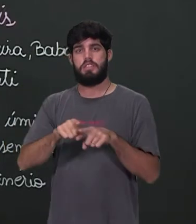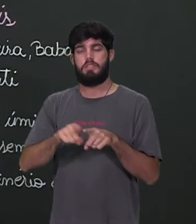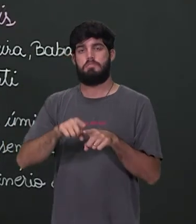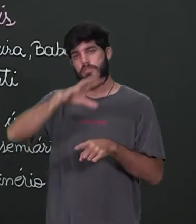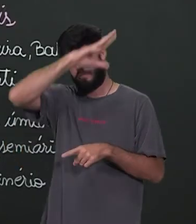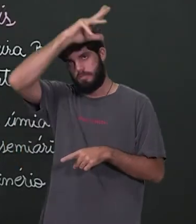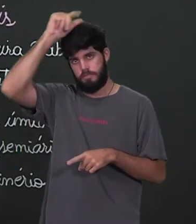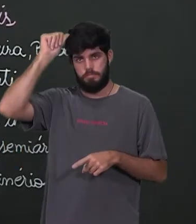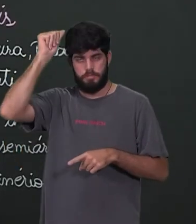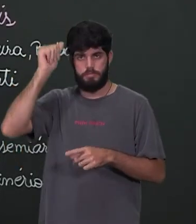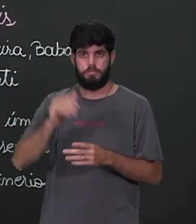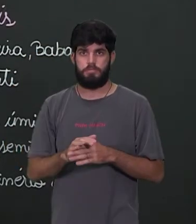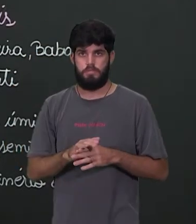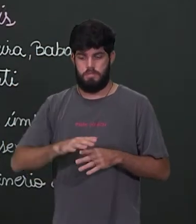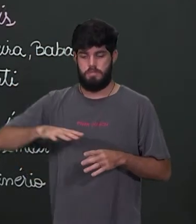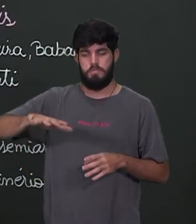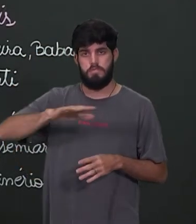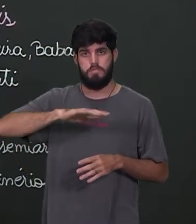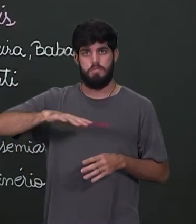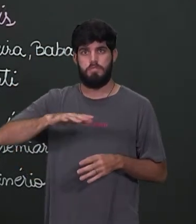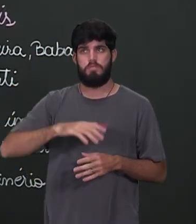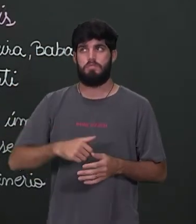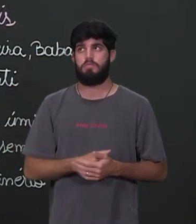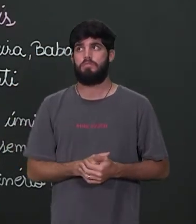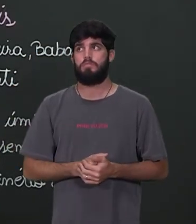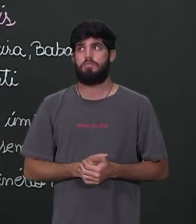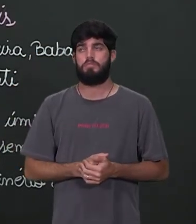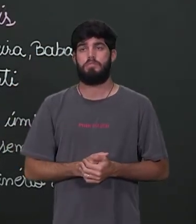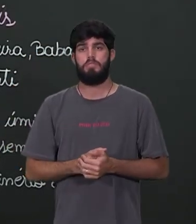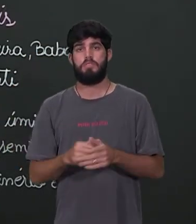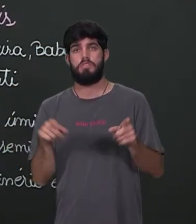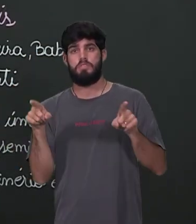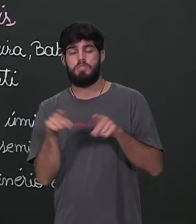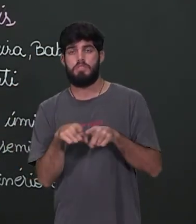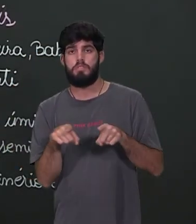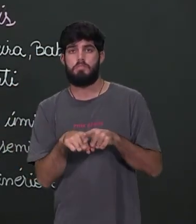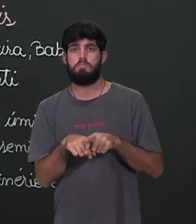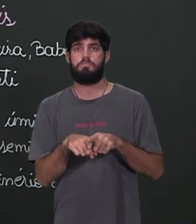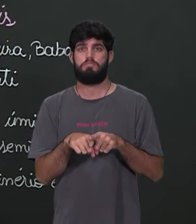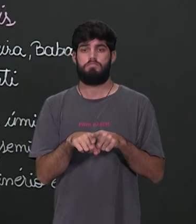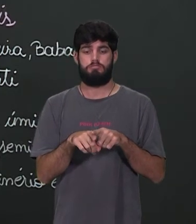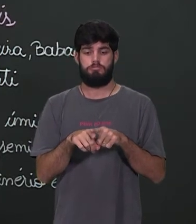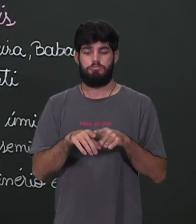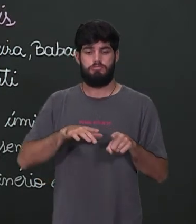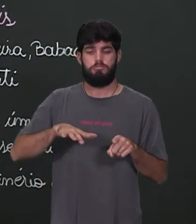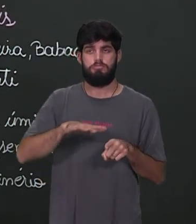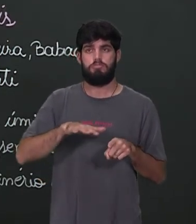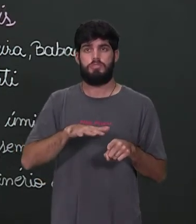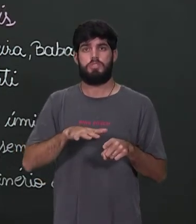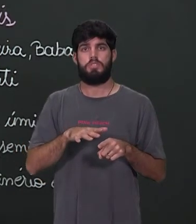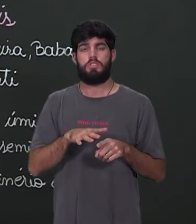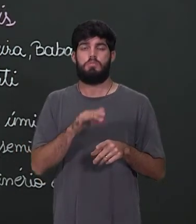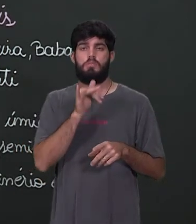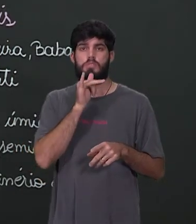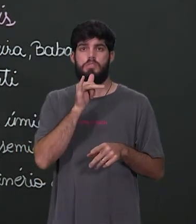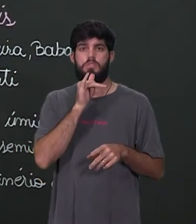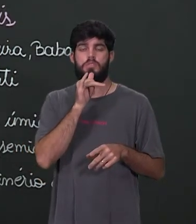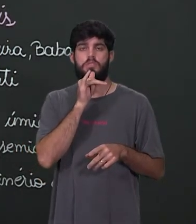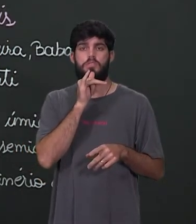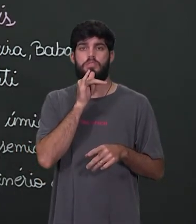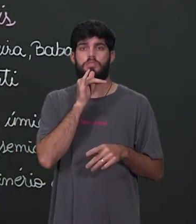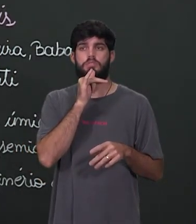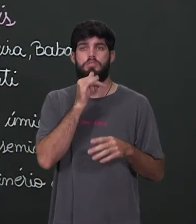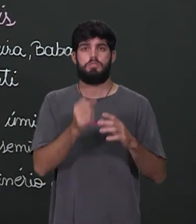três ecossistemas, presentes também nessa mata. Agora, o seu tipo de vegetação, ele é um tipo muito exclusivo. Ele é